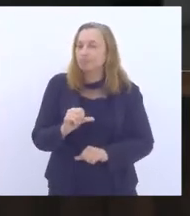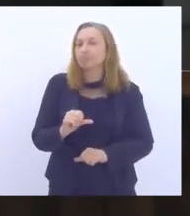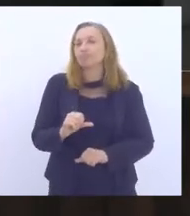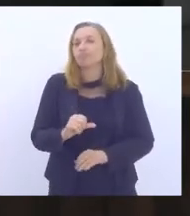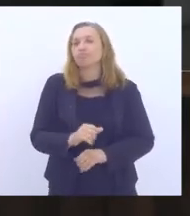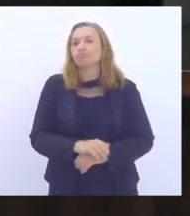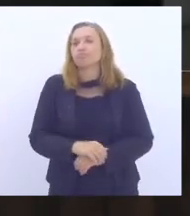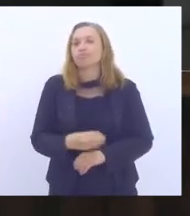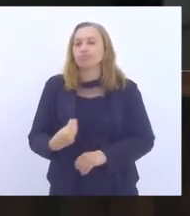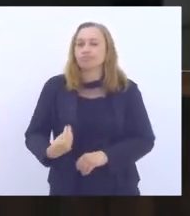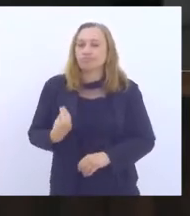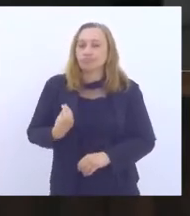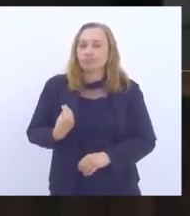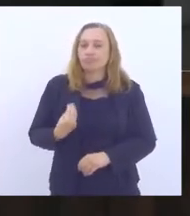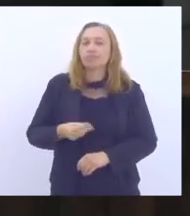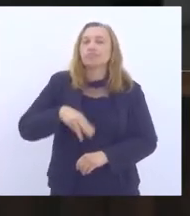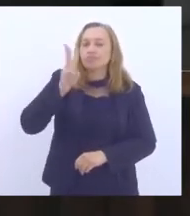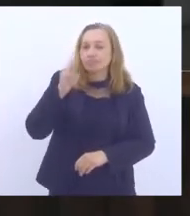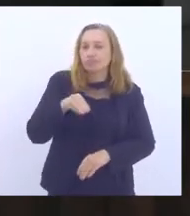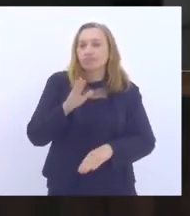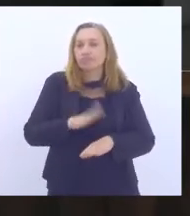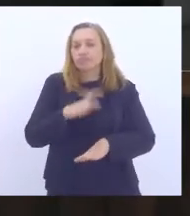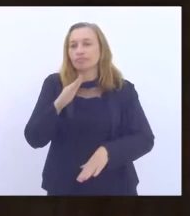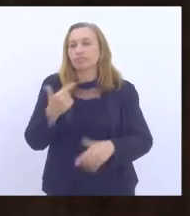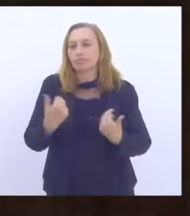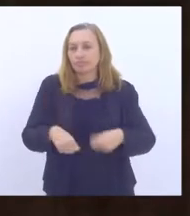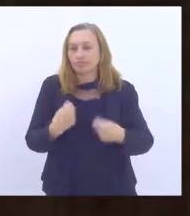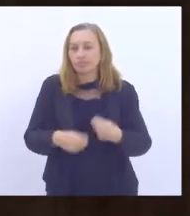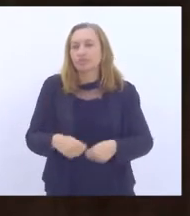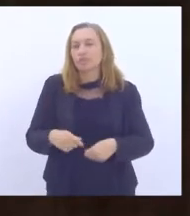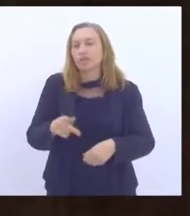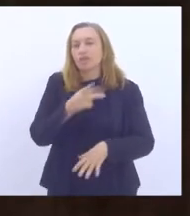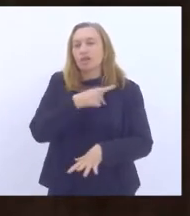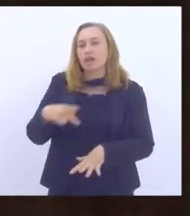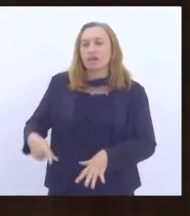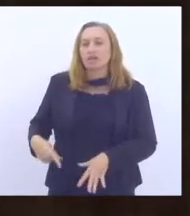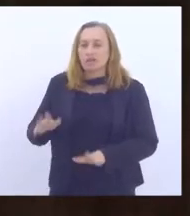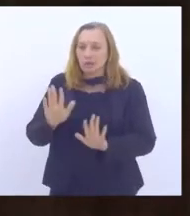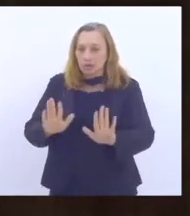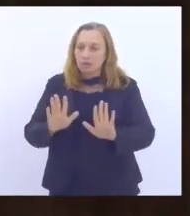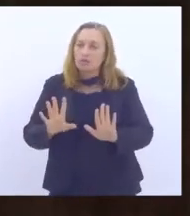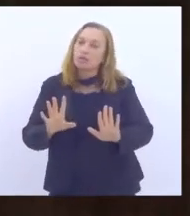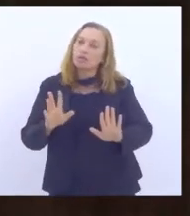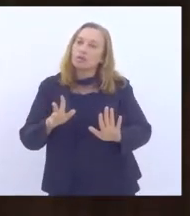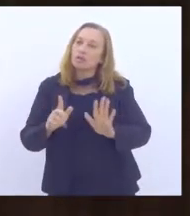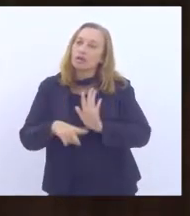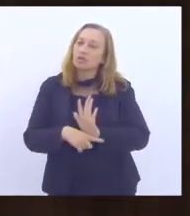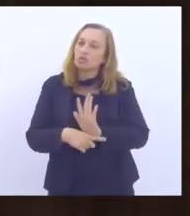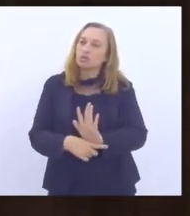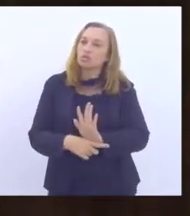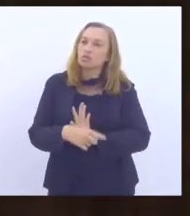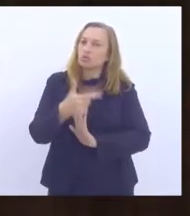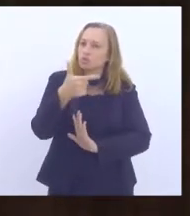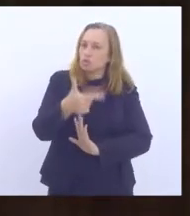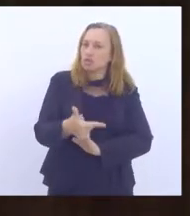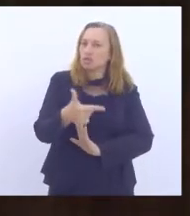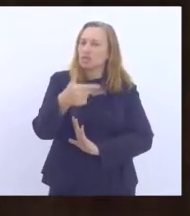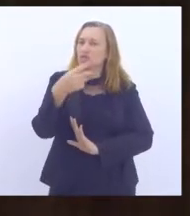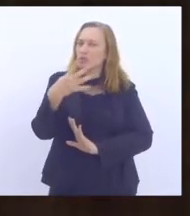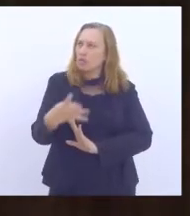a vida e é de quem mais Precisa Presidente apenas para contribuir volume